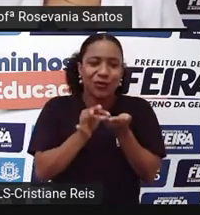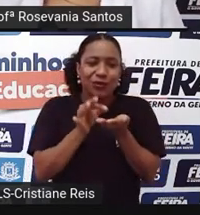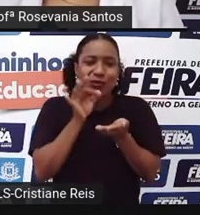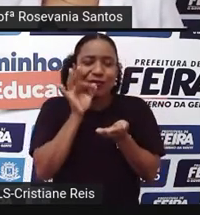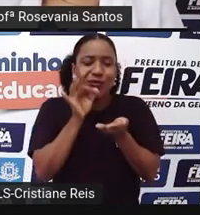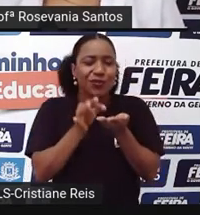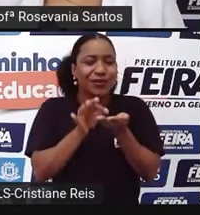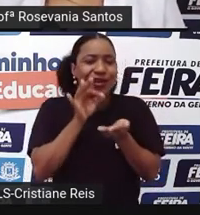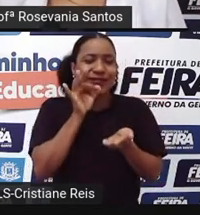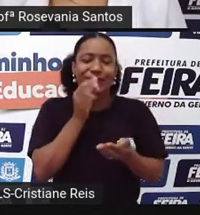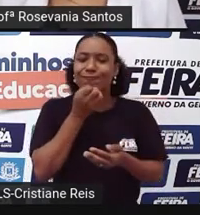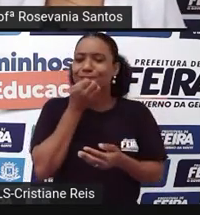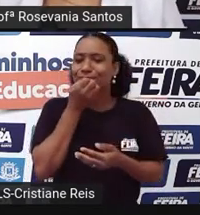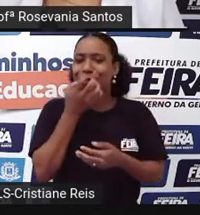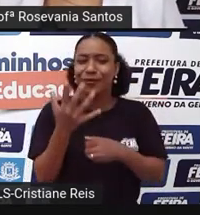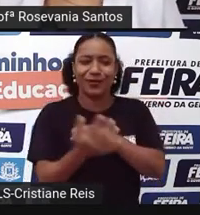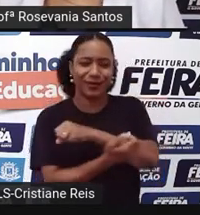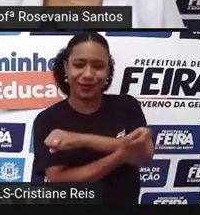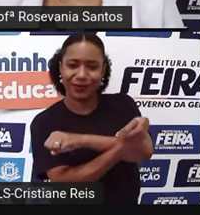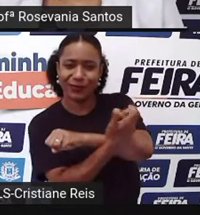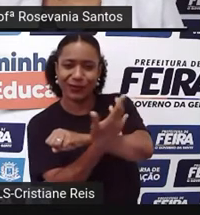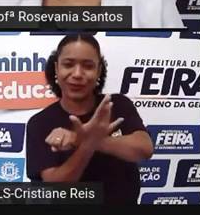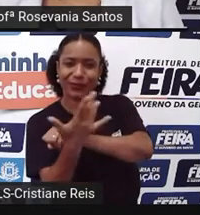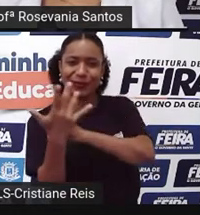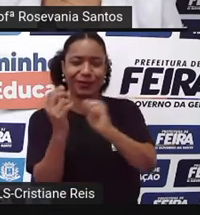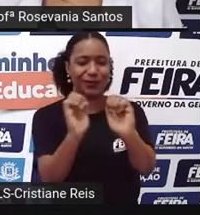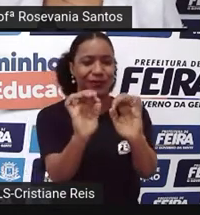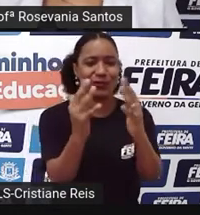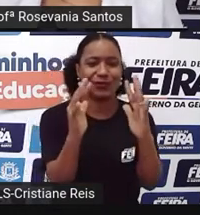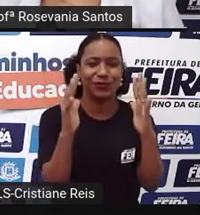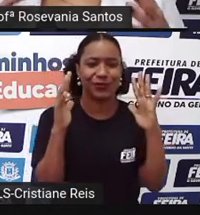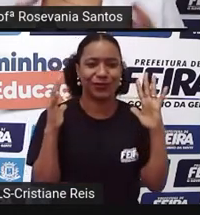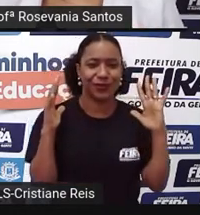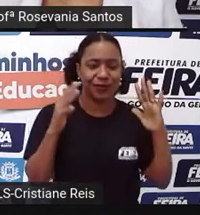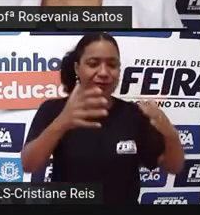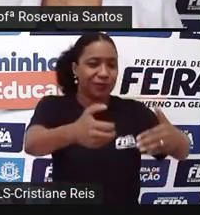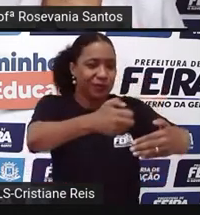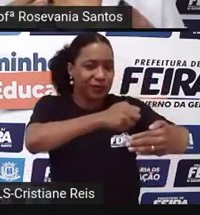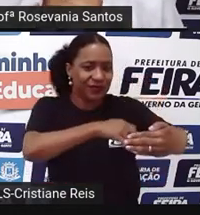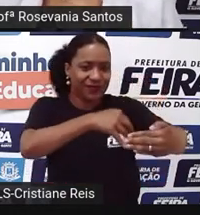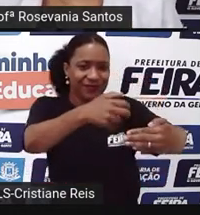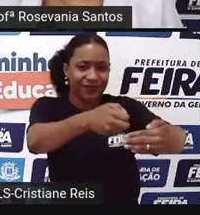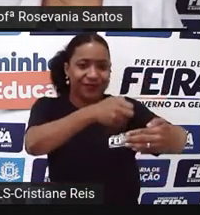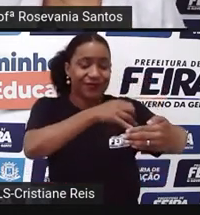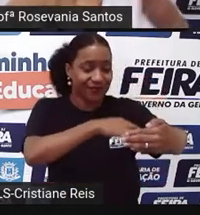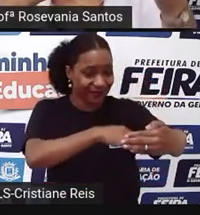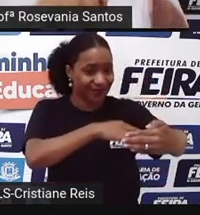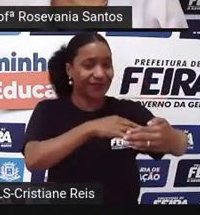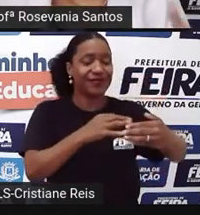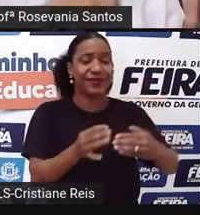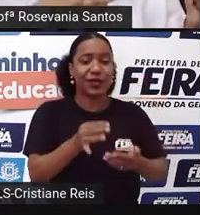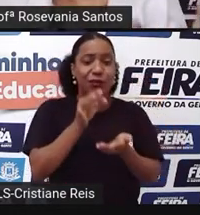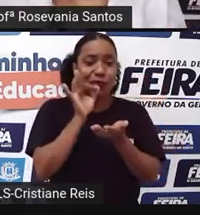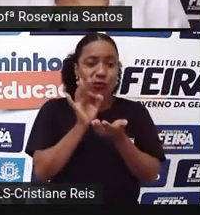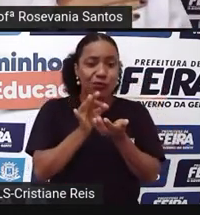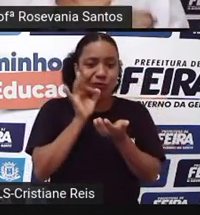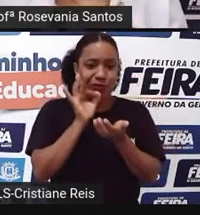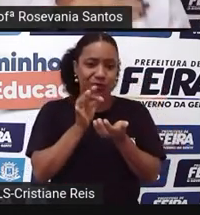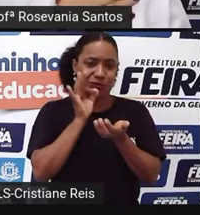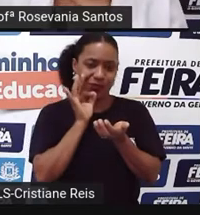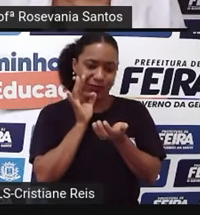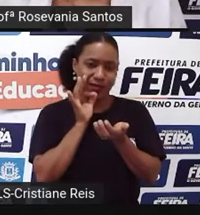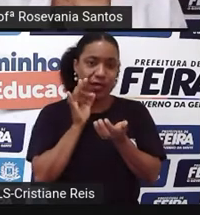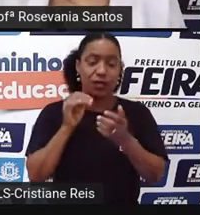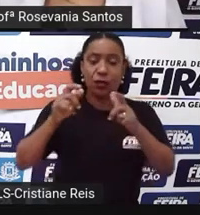que favoreceu a estruturação econômica. Ou seja, era um produto que começou a desenvolver